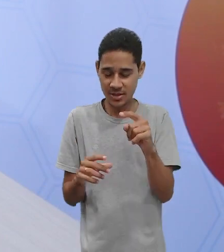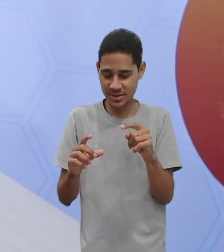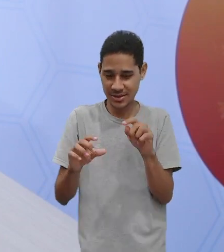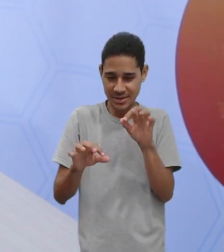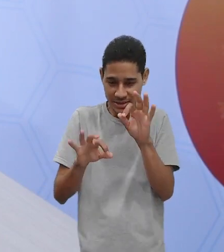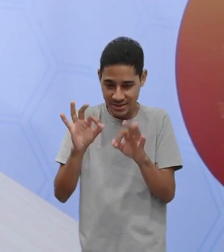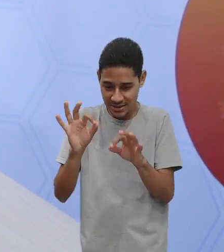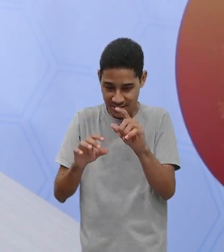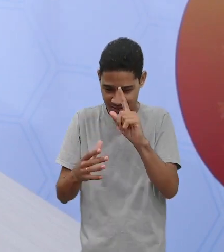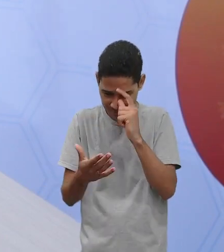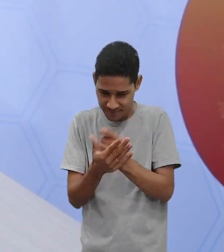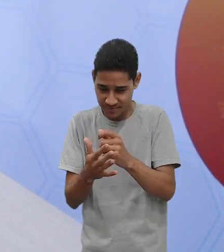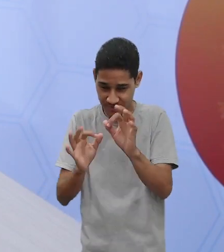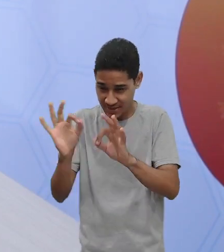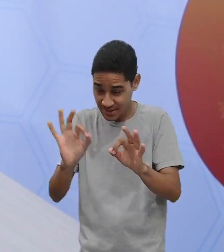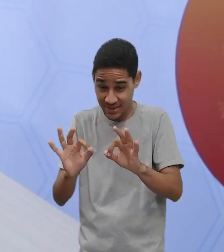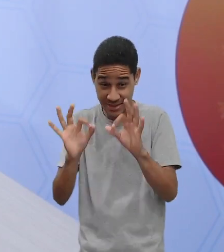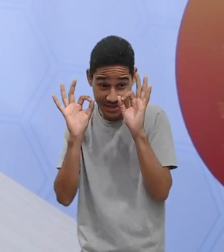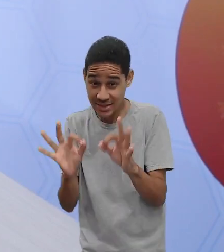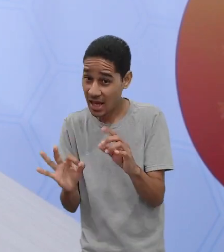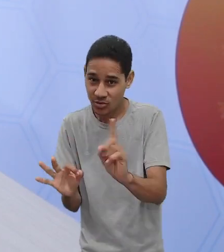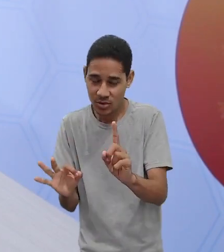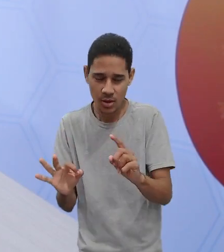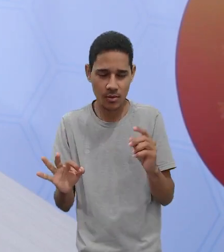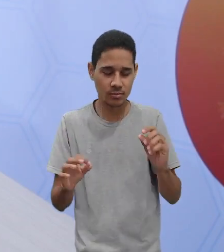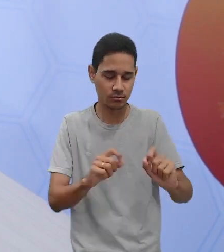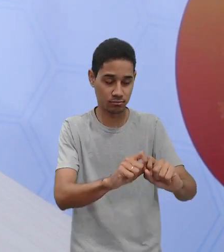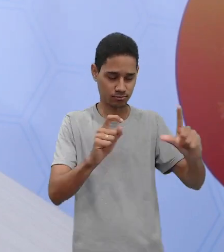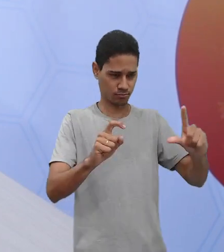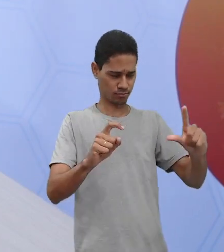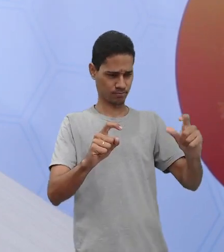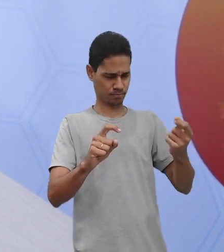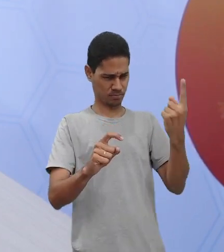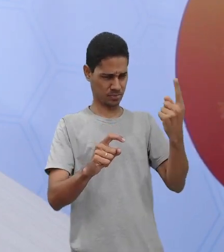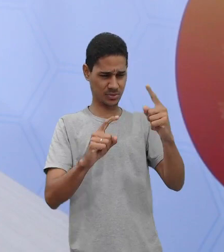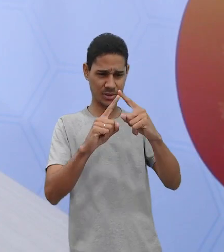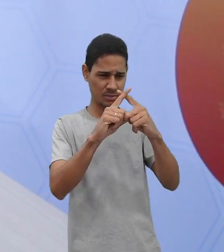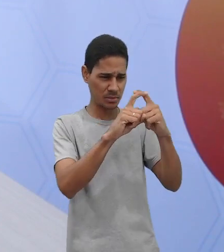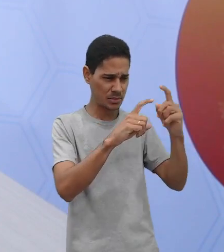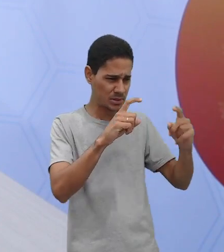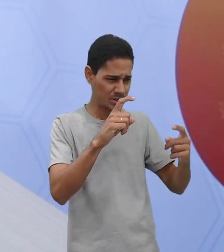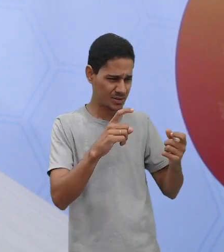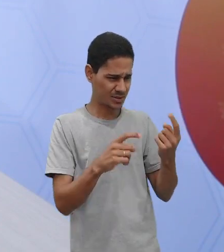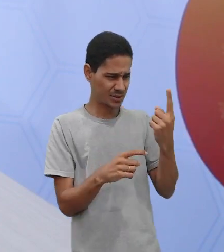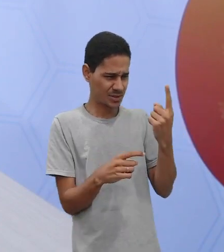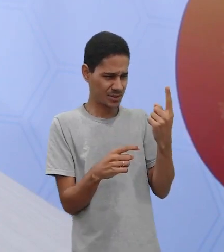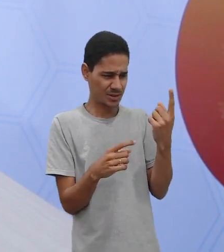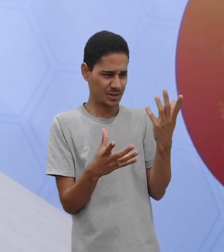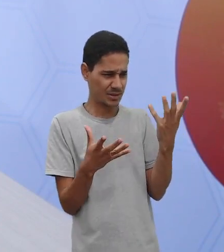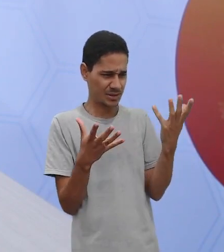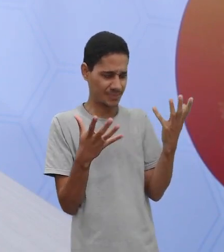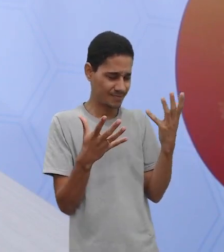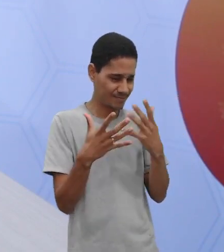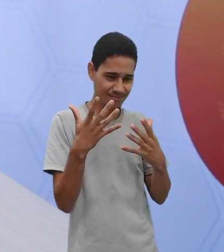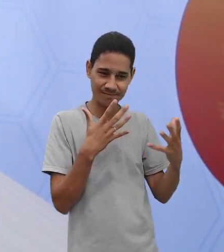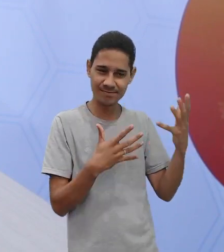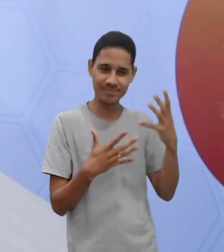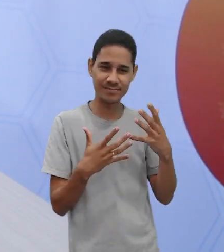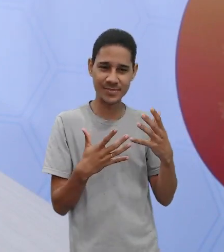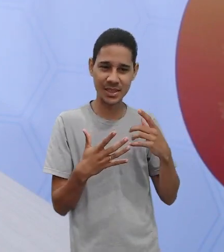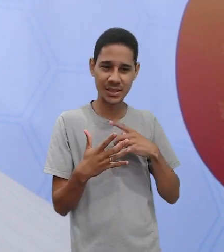aqueles caracteres malucos. Eu tenho certeza que você já viu algum site onde você tem